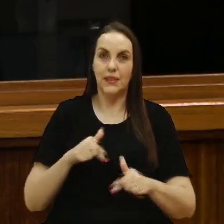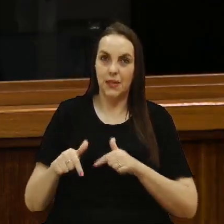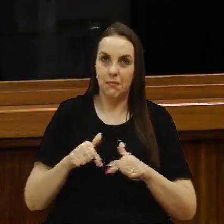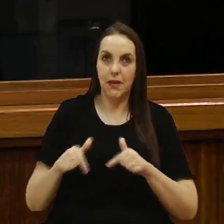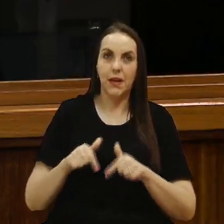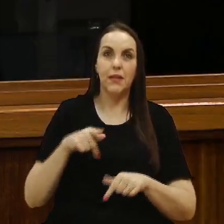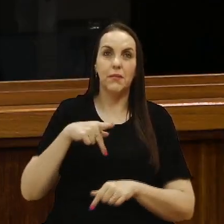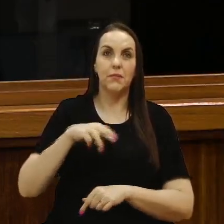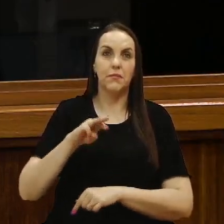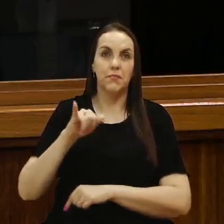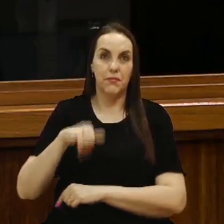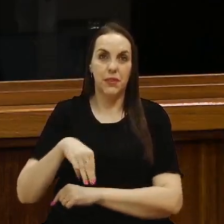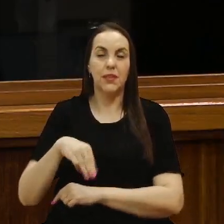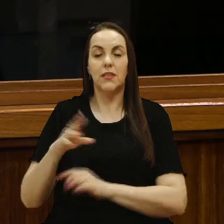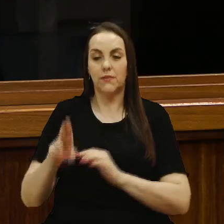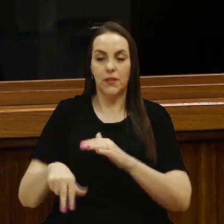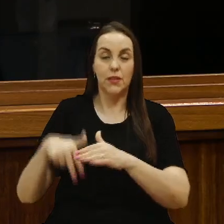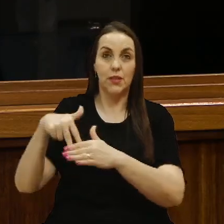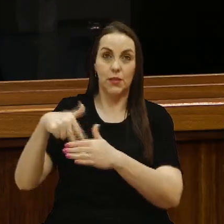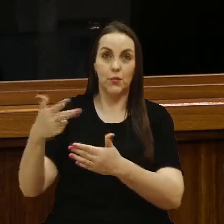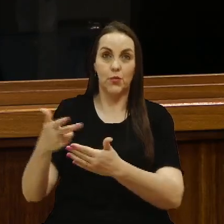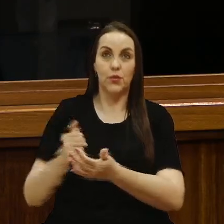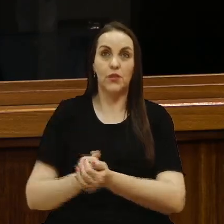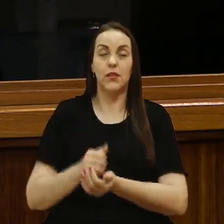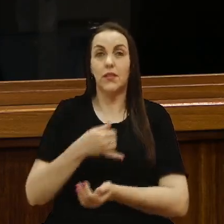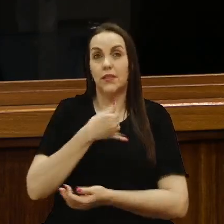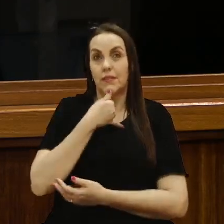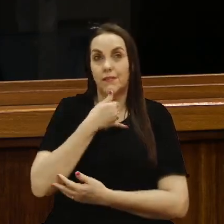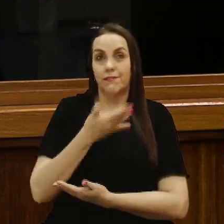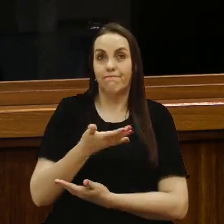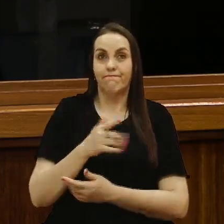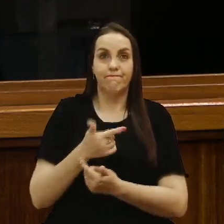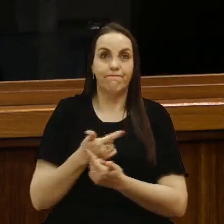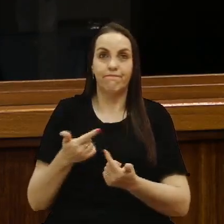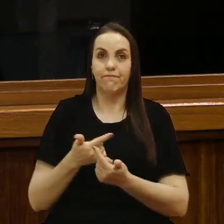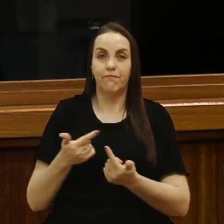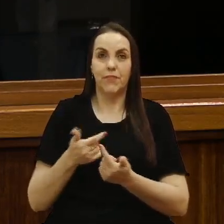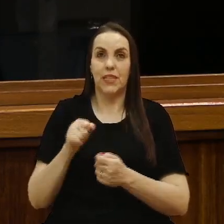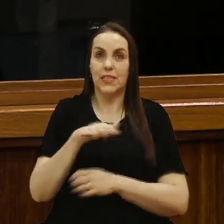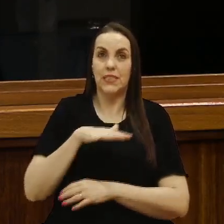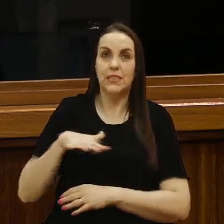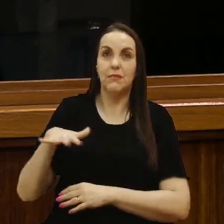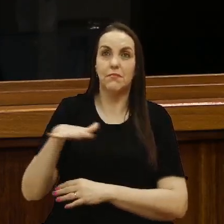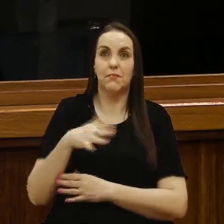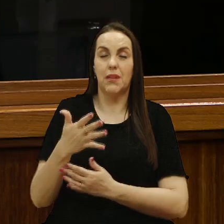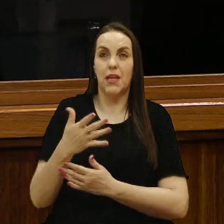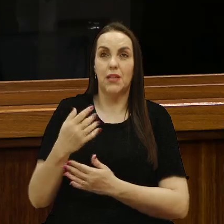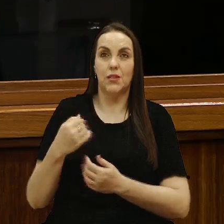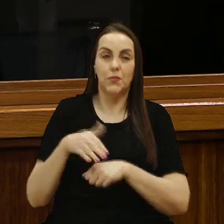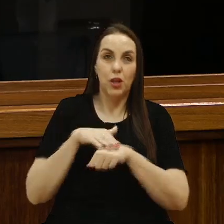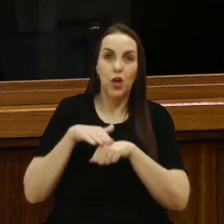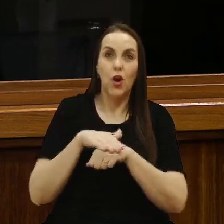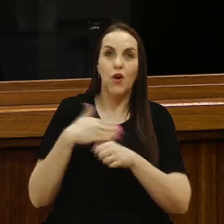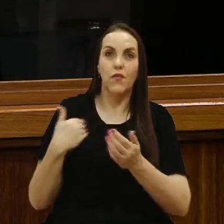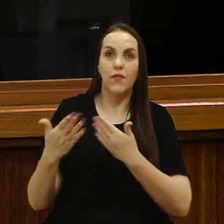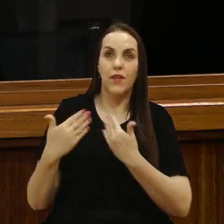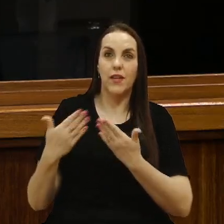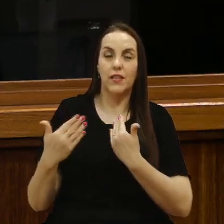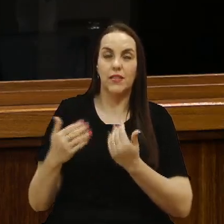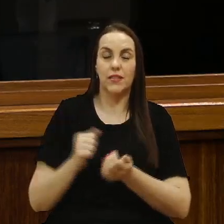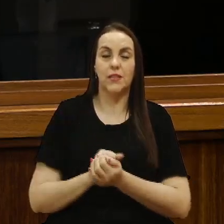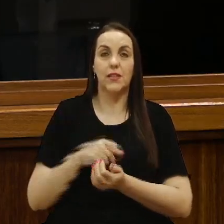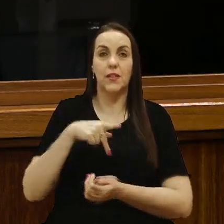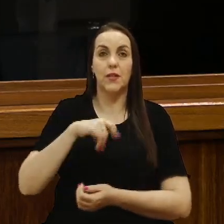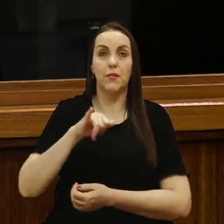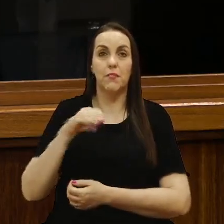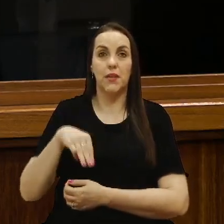que vai ocupar a tribuna aqui. Infelizmente, a gente não tem espaço de conversar, mas o PIN está fazendo